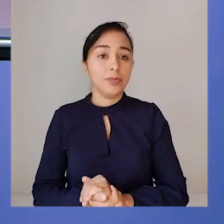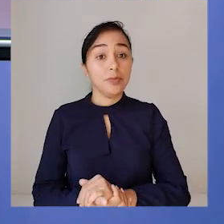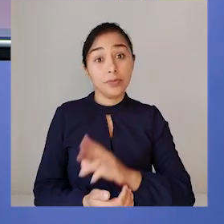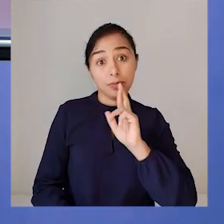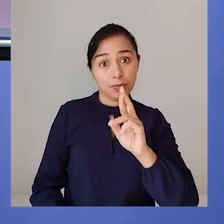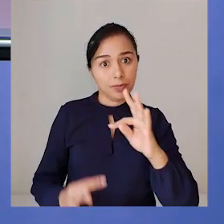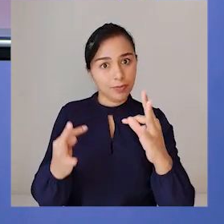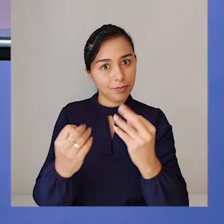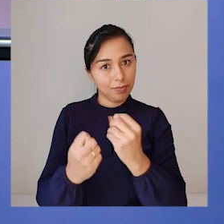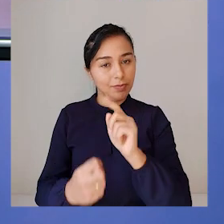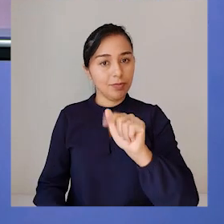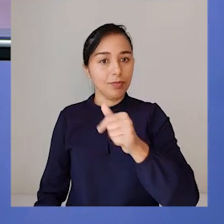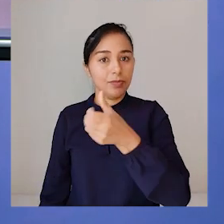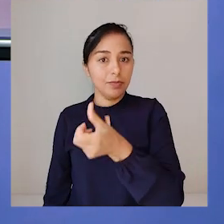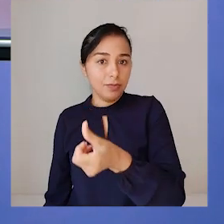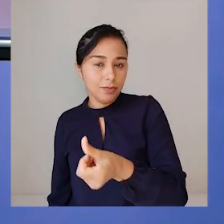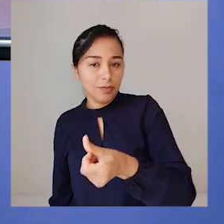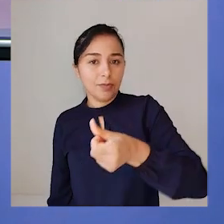ter o resultado